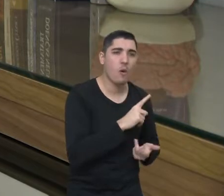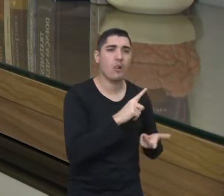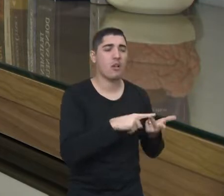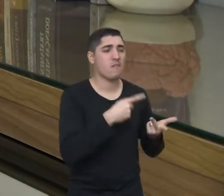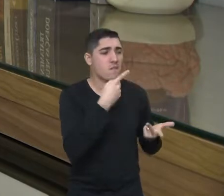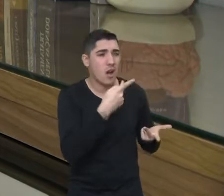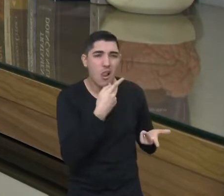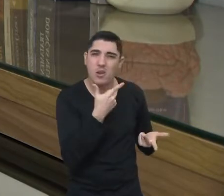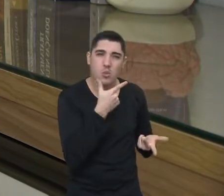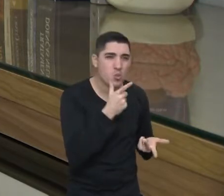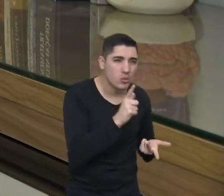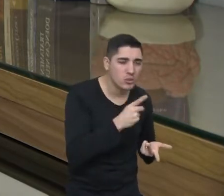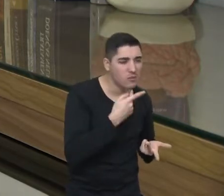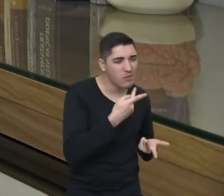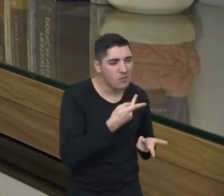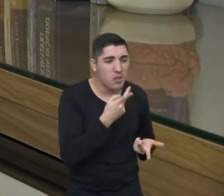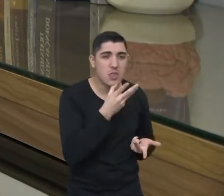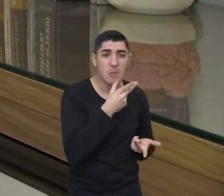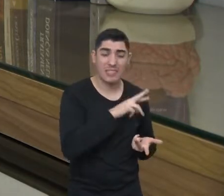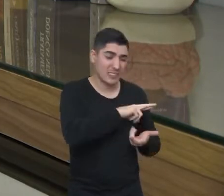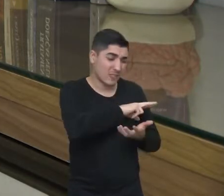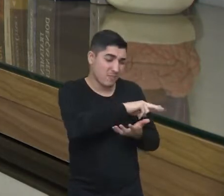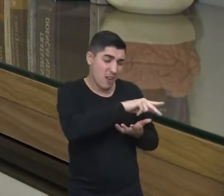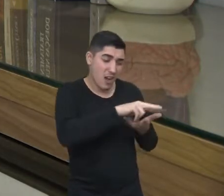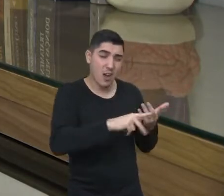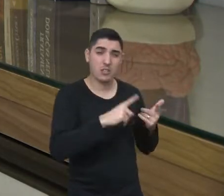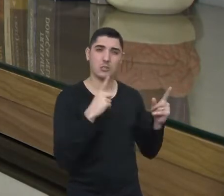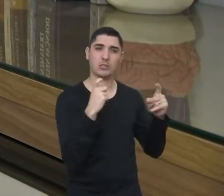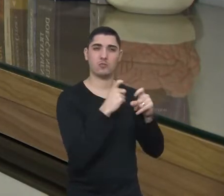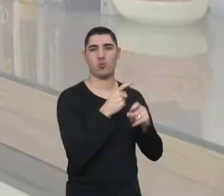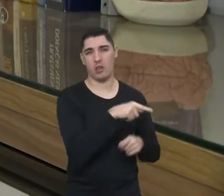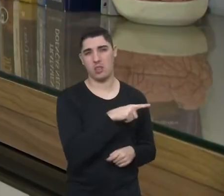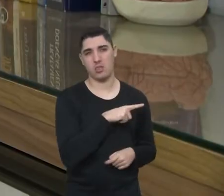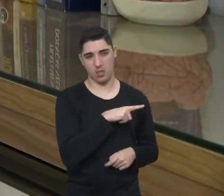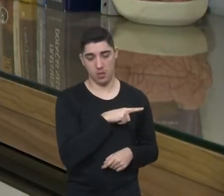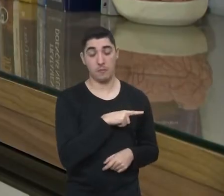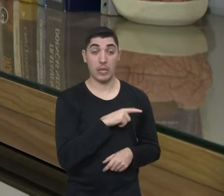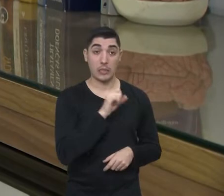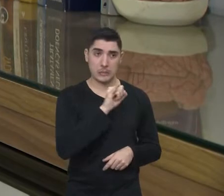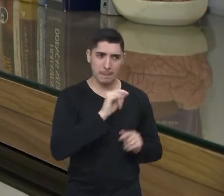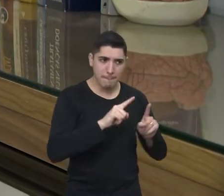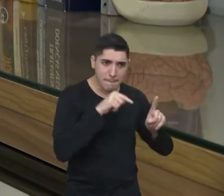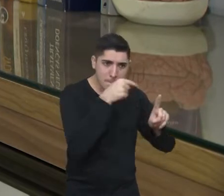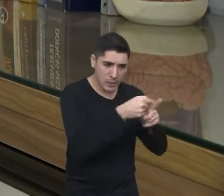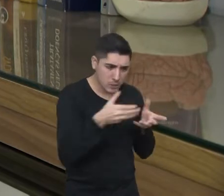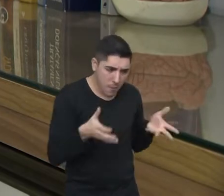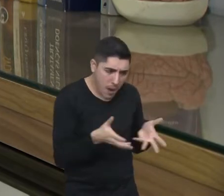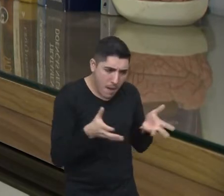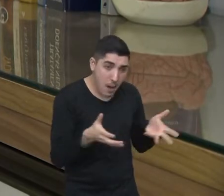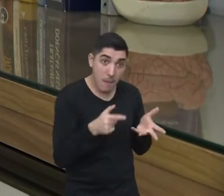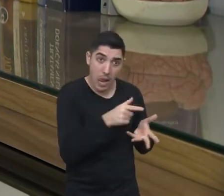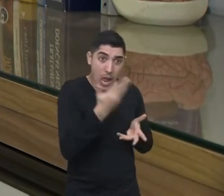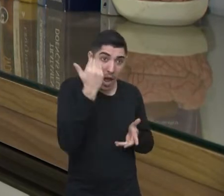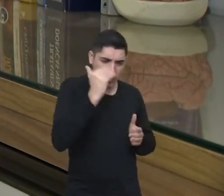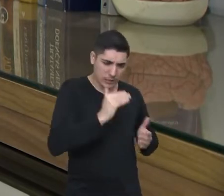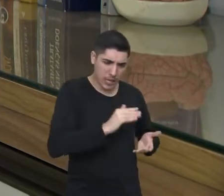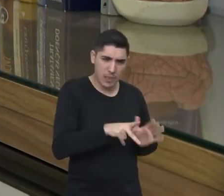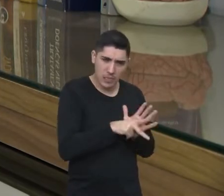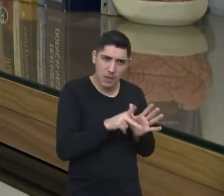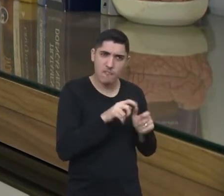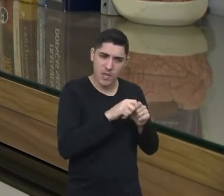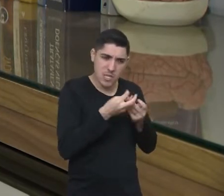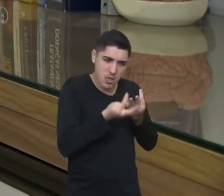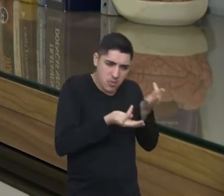falar. São várias dificuldades que a criança tem. Quanto mais estimulada ela é, desde o começo,